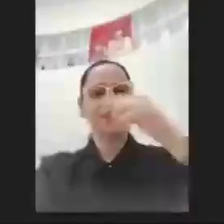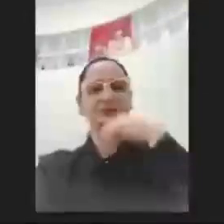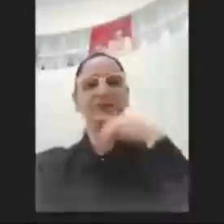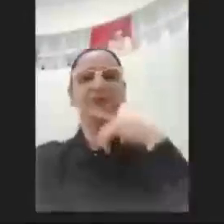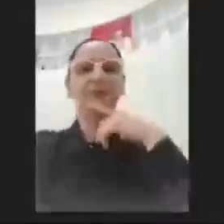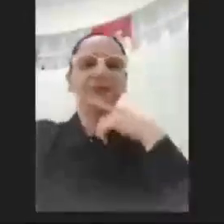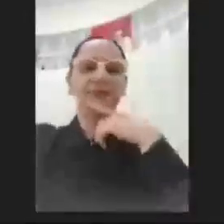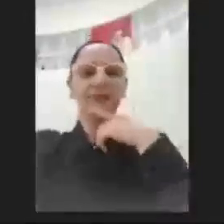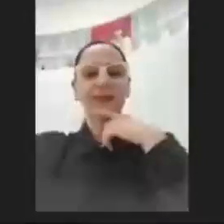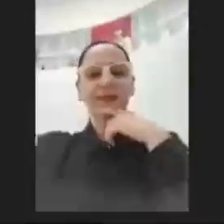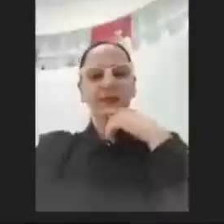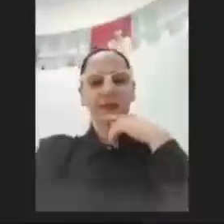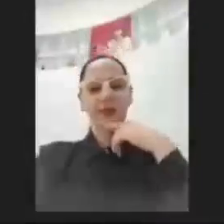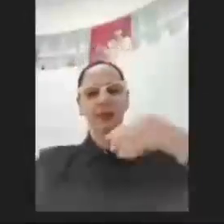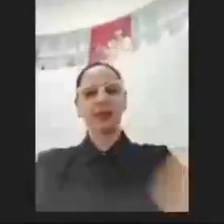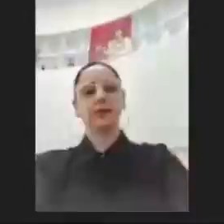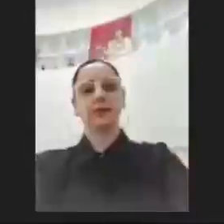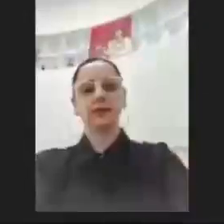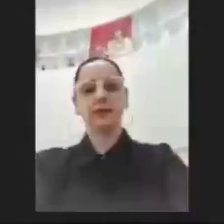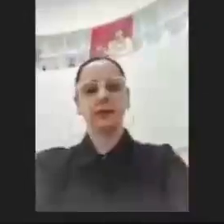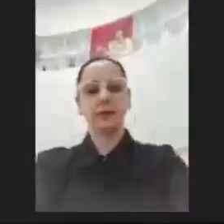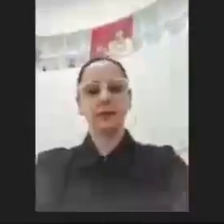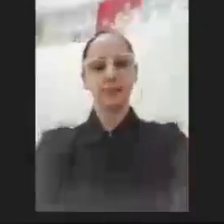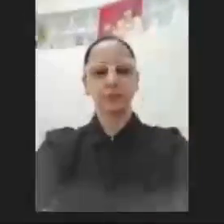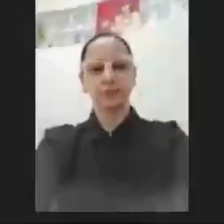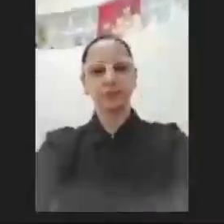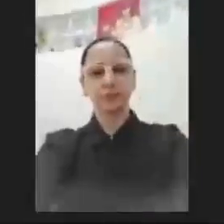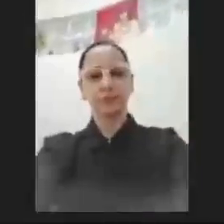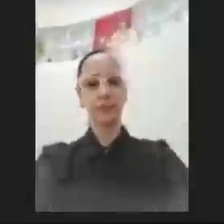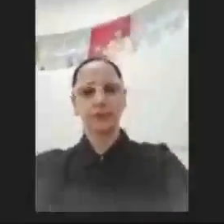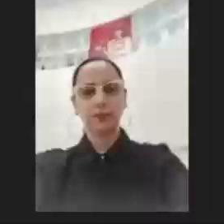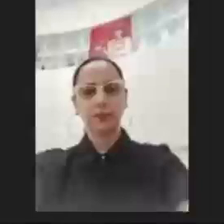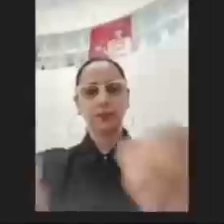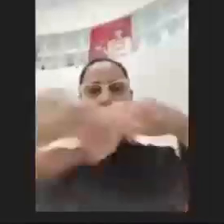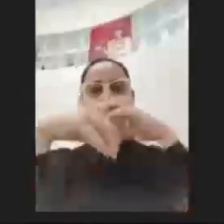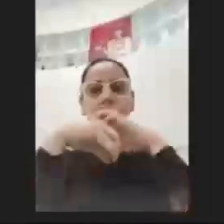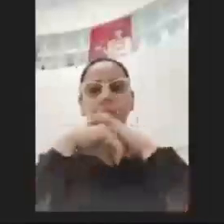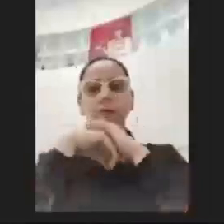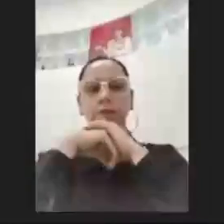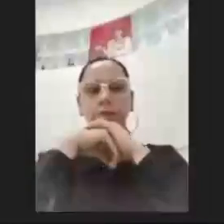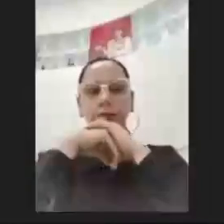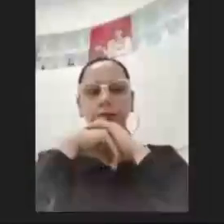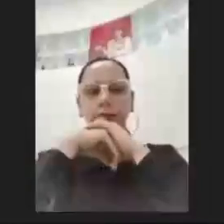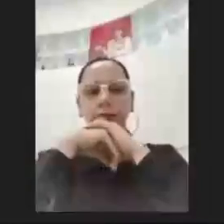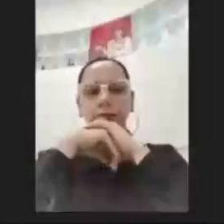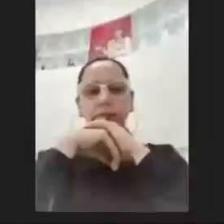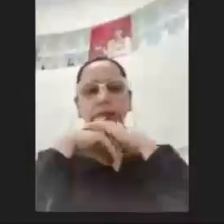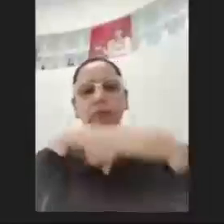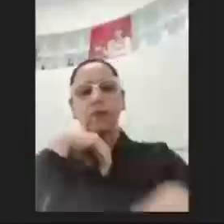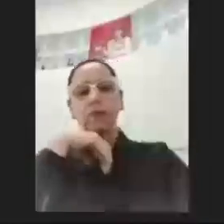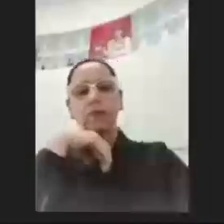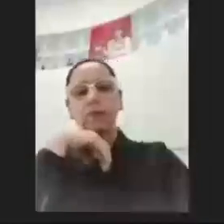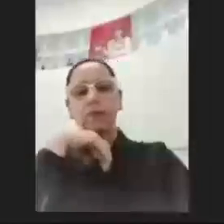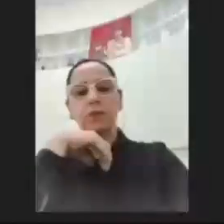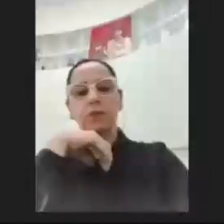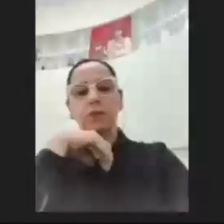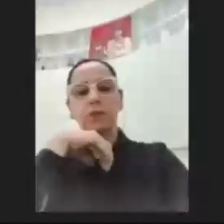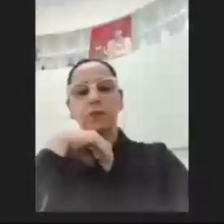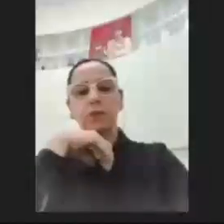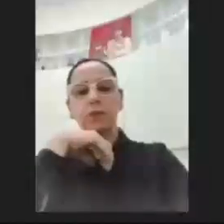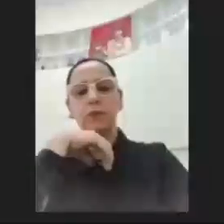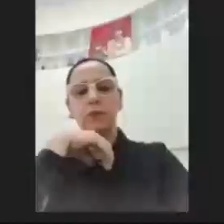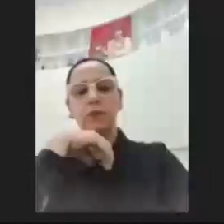sido afetados diretamente nesse início, mas por conta da tragédia, a dificuldade de deslocamento que eles estão no